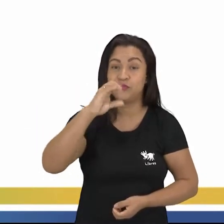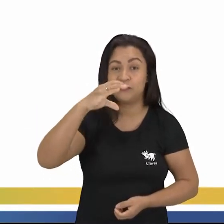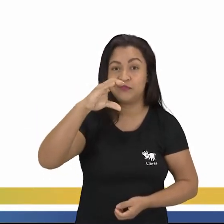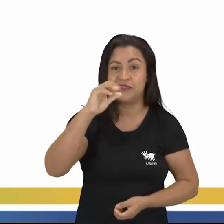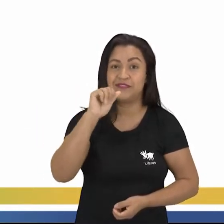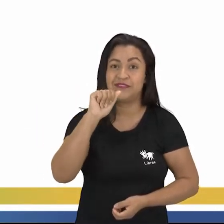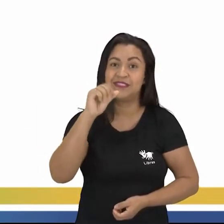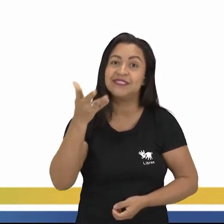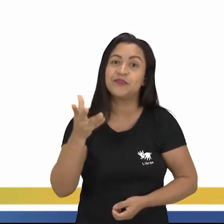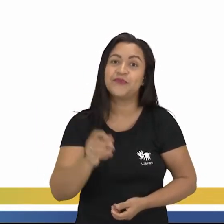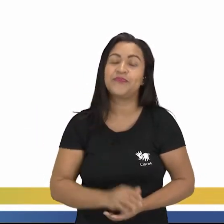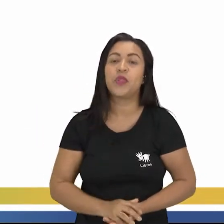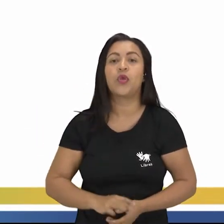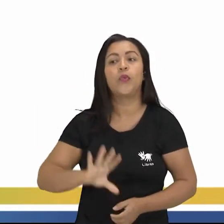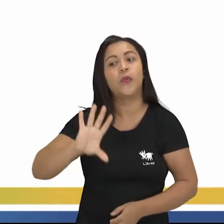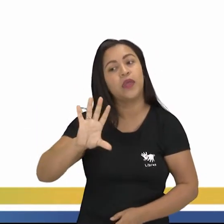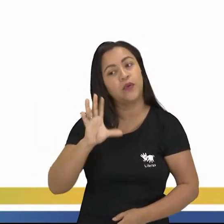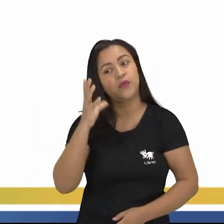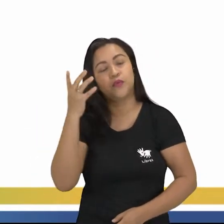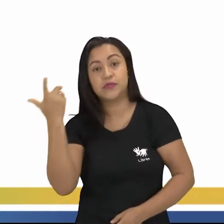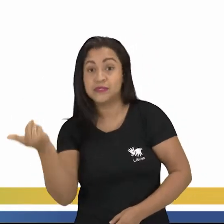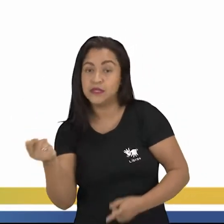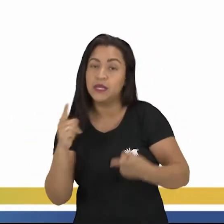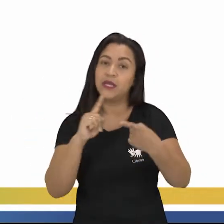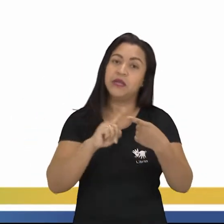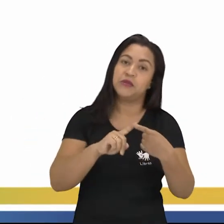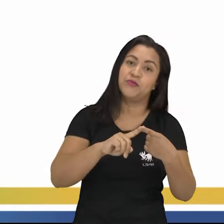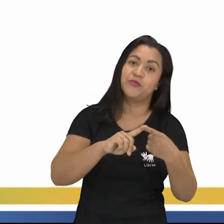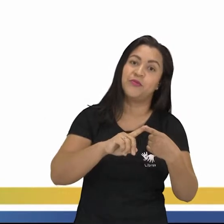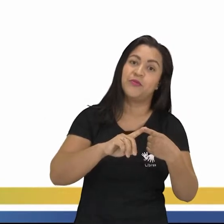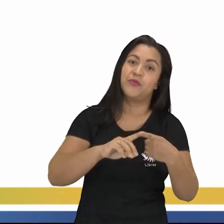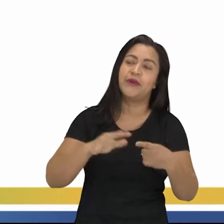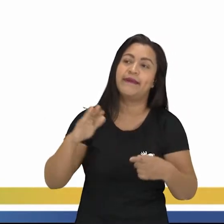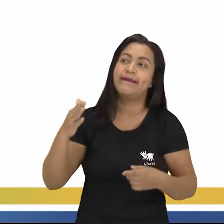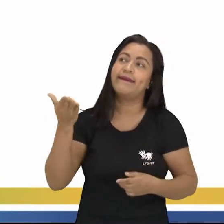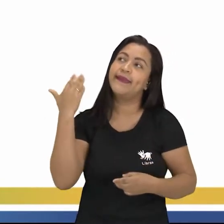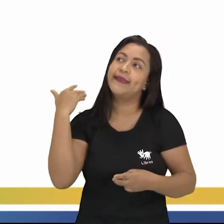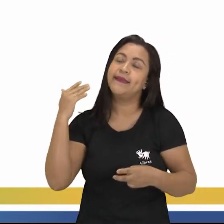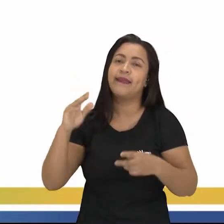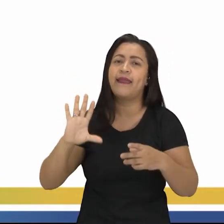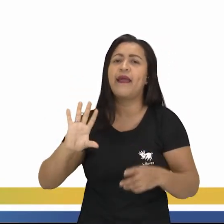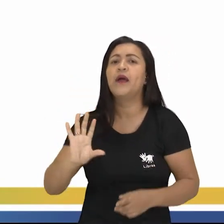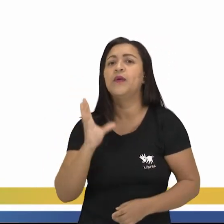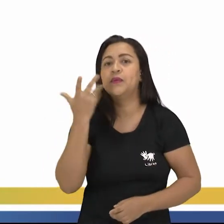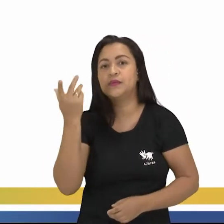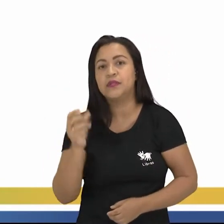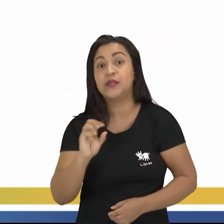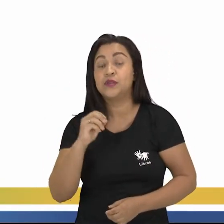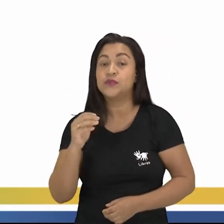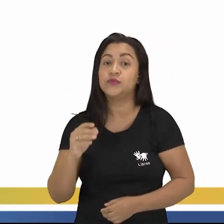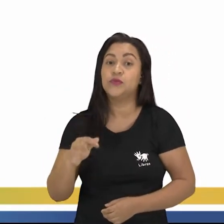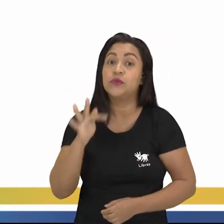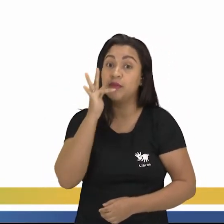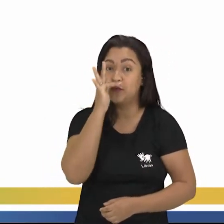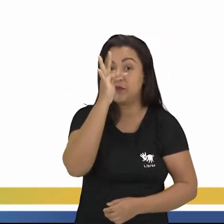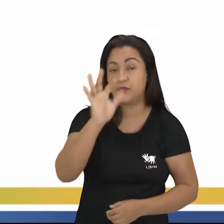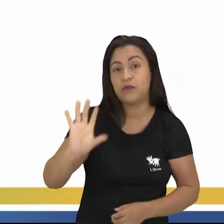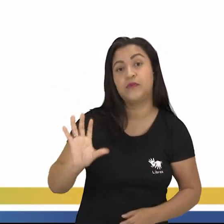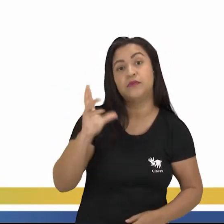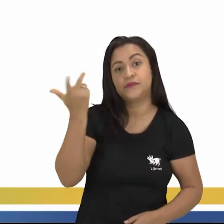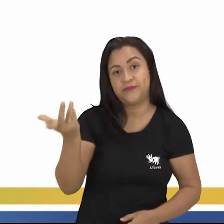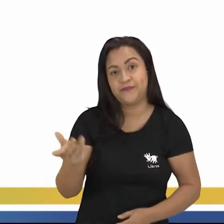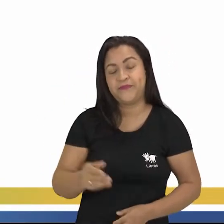que aconteceram, que acontecem ou que acontecerão. Isto é, essas